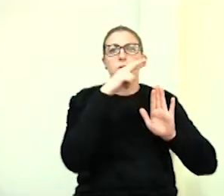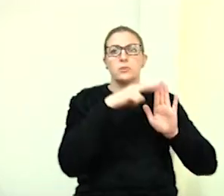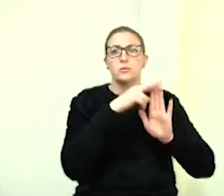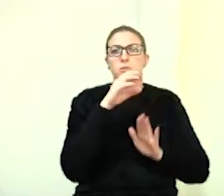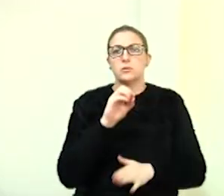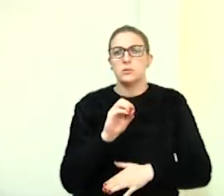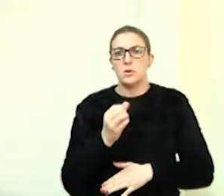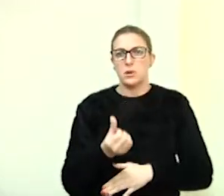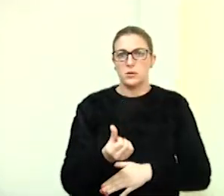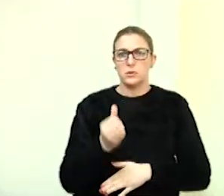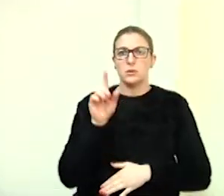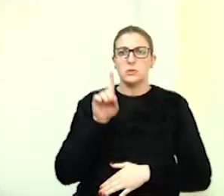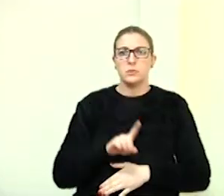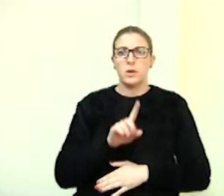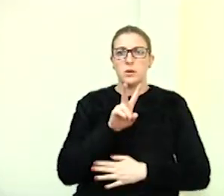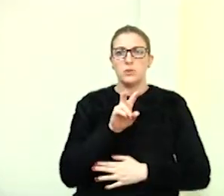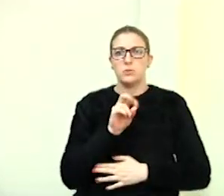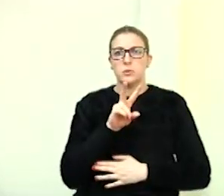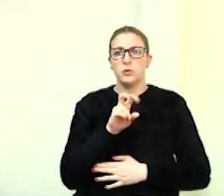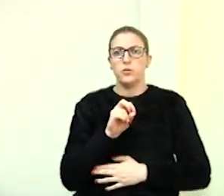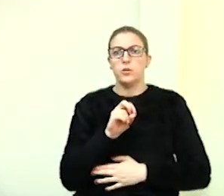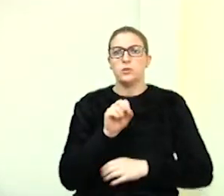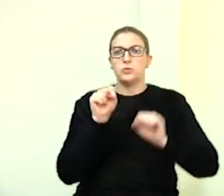-2020 no sistema.